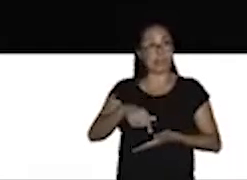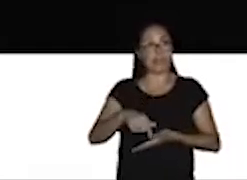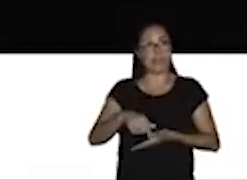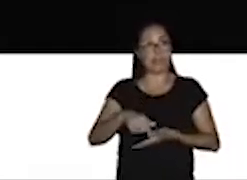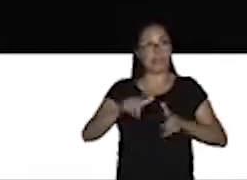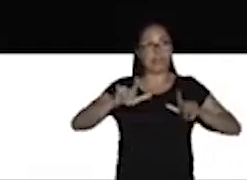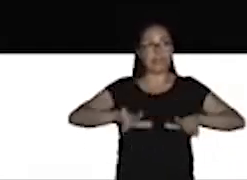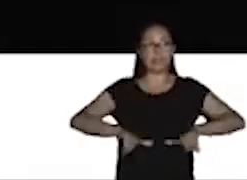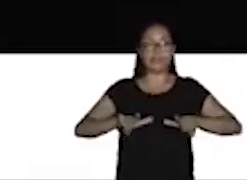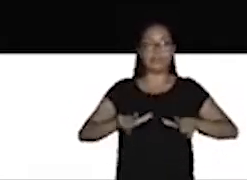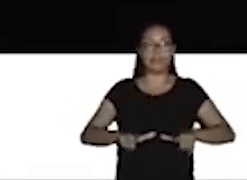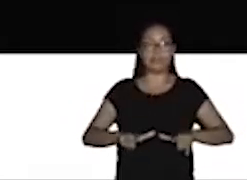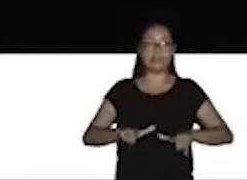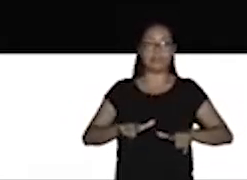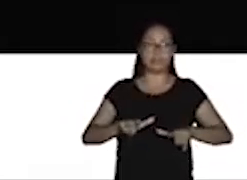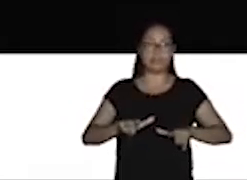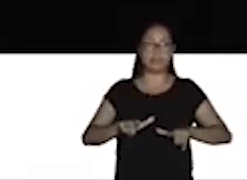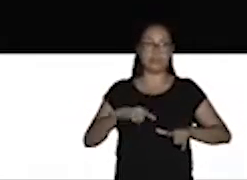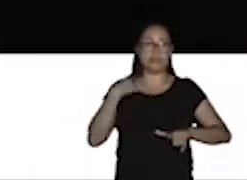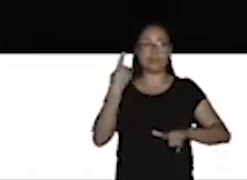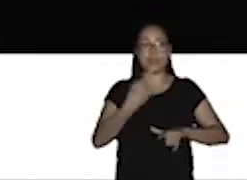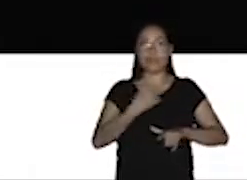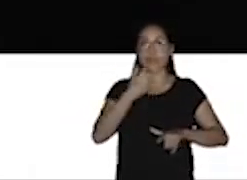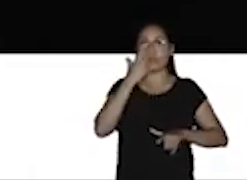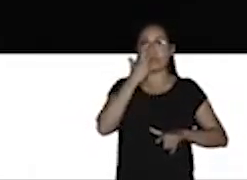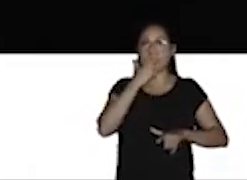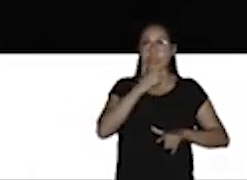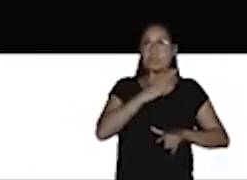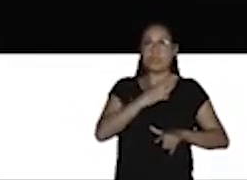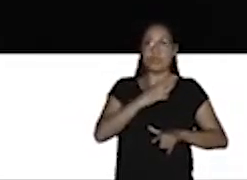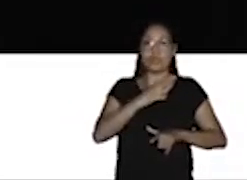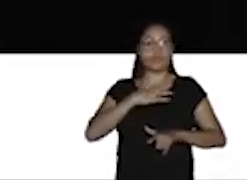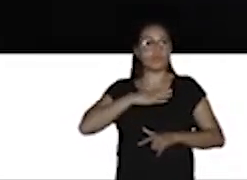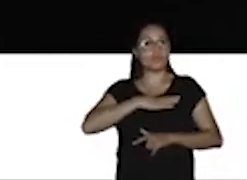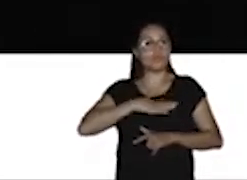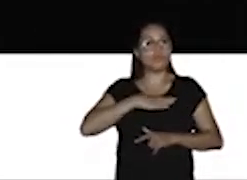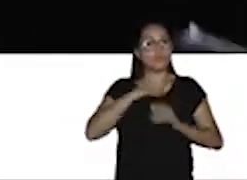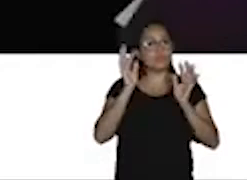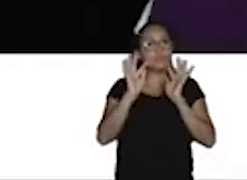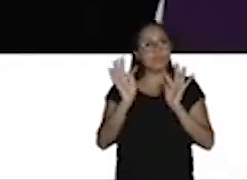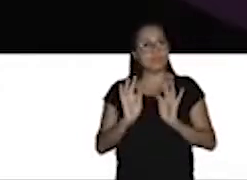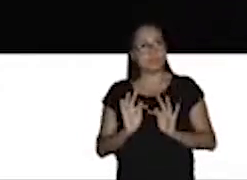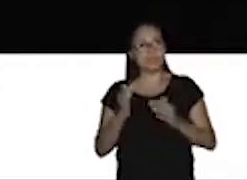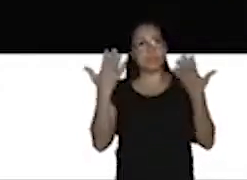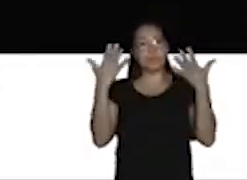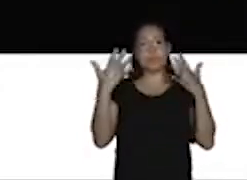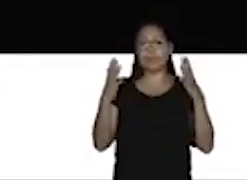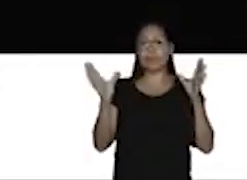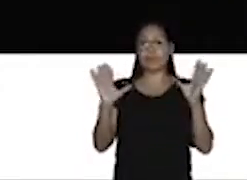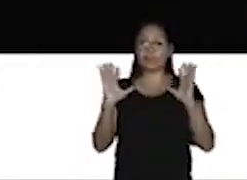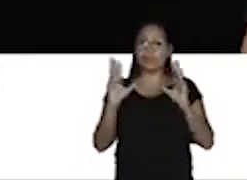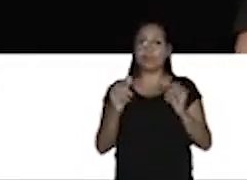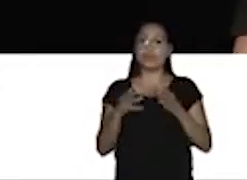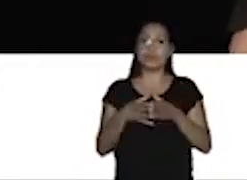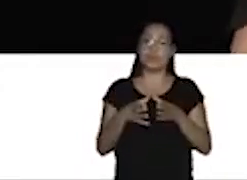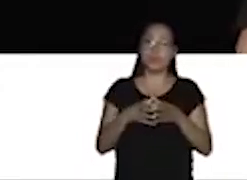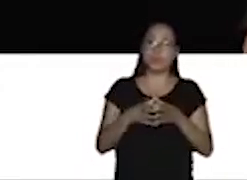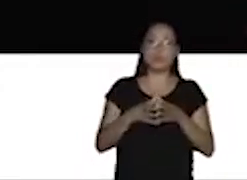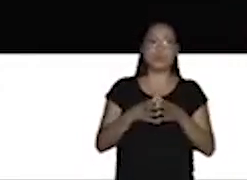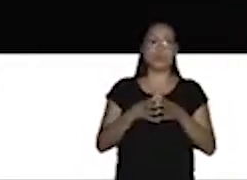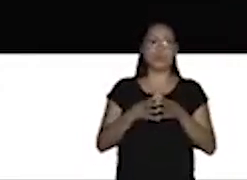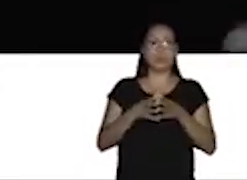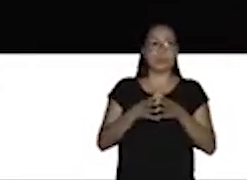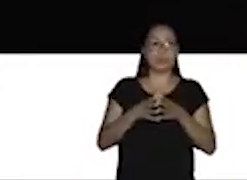sagrado que a gente sempre considera dessa forma, né? Parabenizar toda a equipe, o pessoal da contrarregragem,